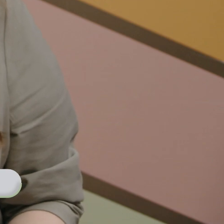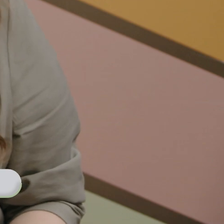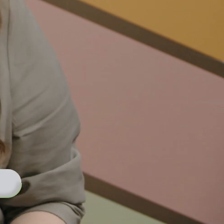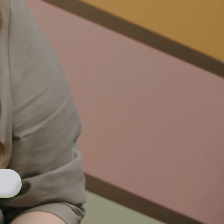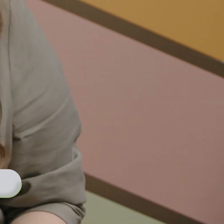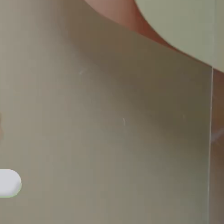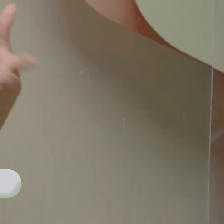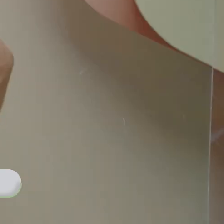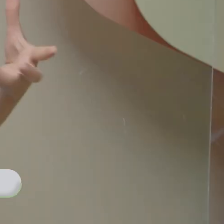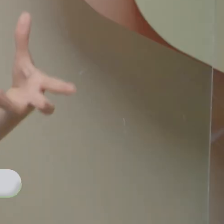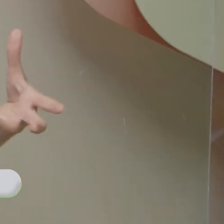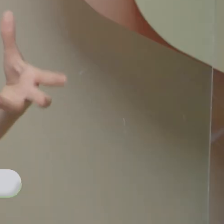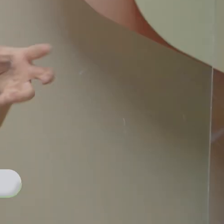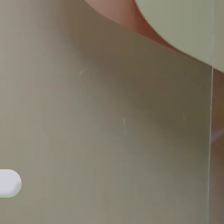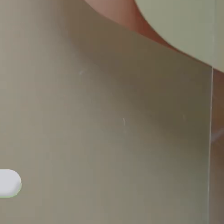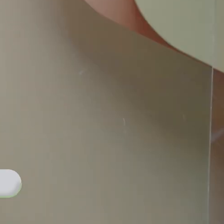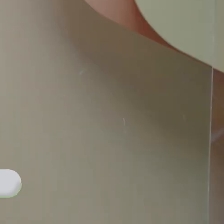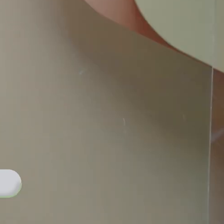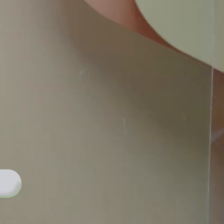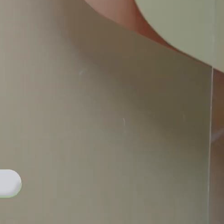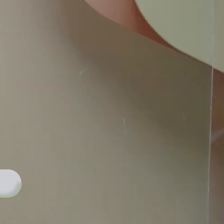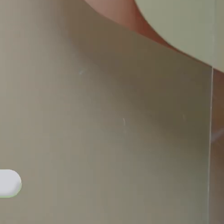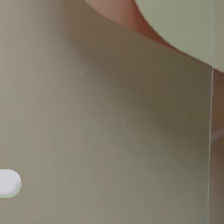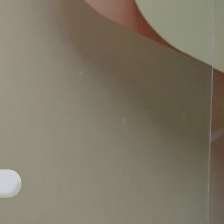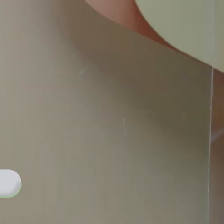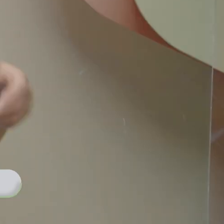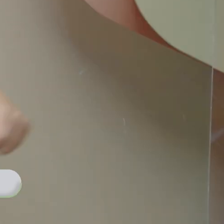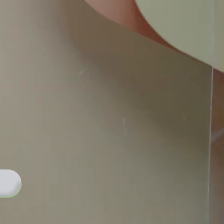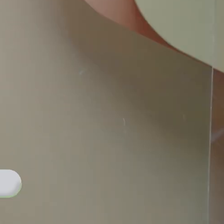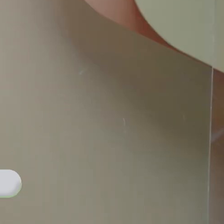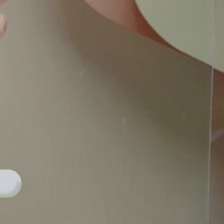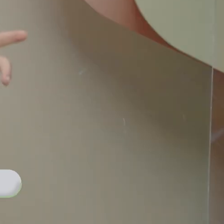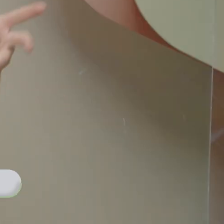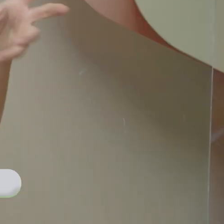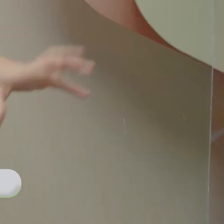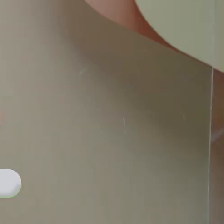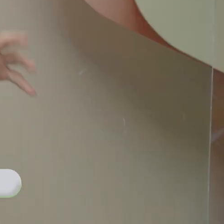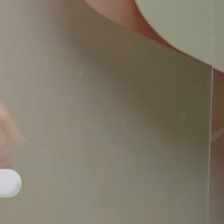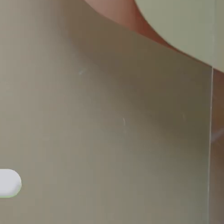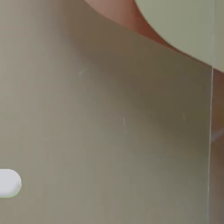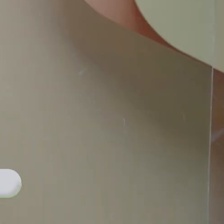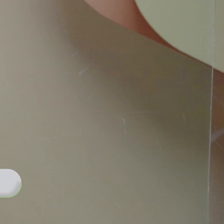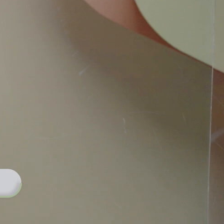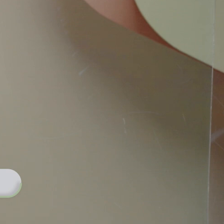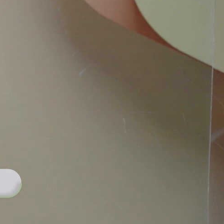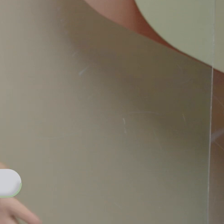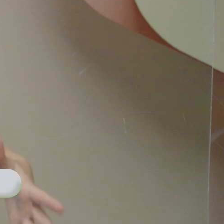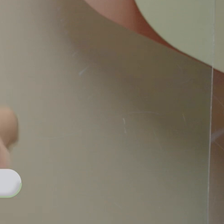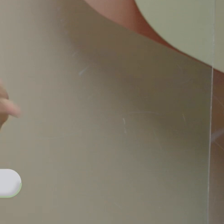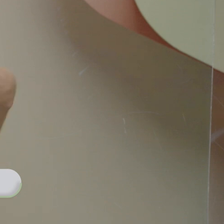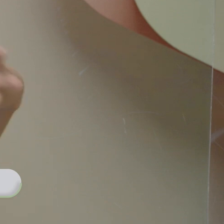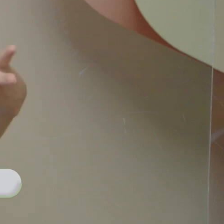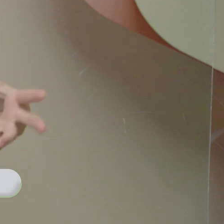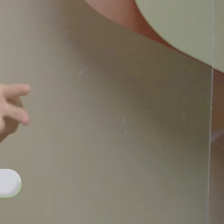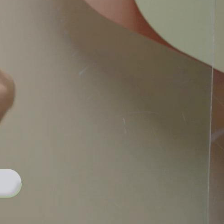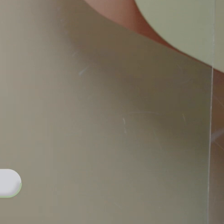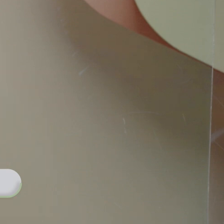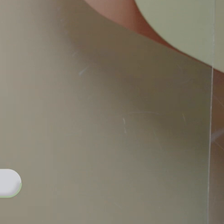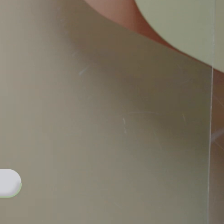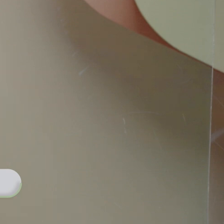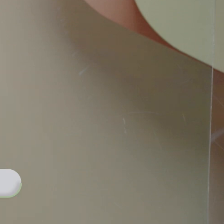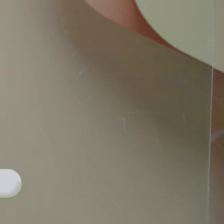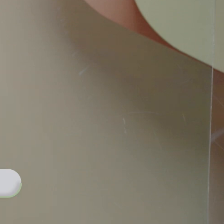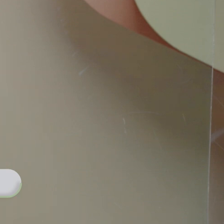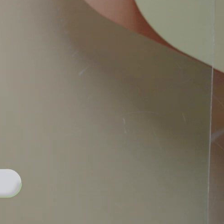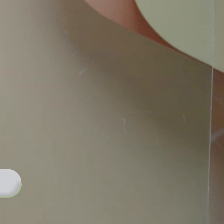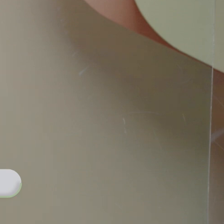ouro. Sim, e estipular metas, né? Pequenas metas acessíveis, isso ao longo do ano, não precisa ser só no início de ano que a gente está agora, né?